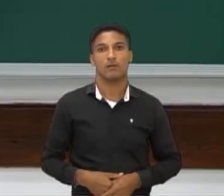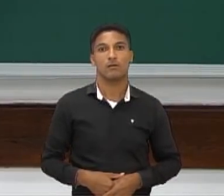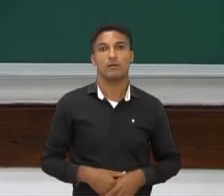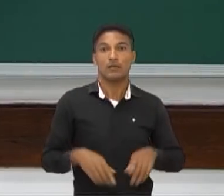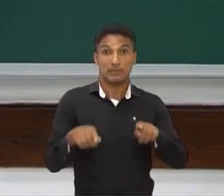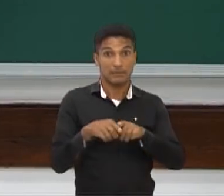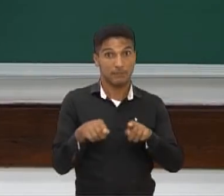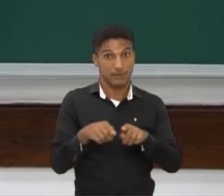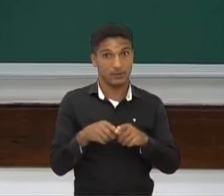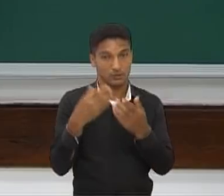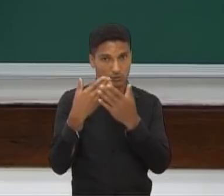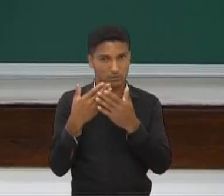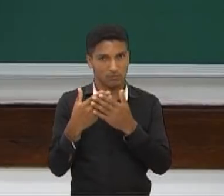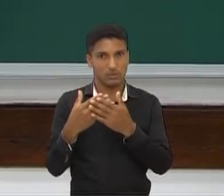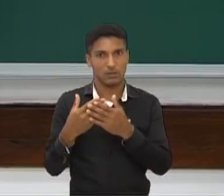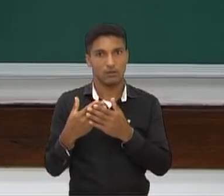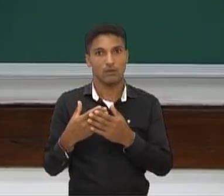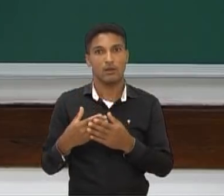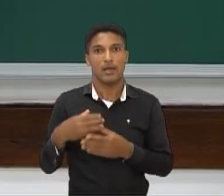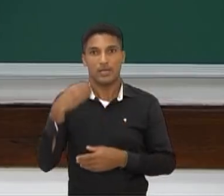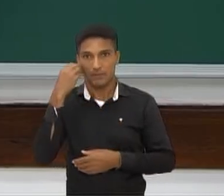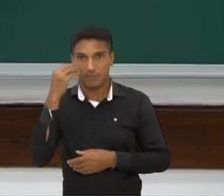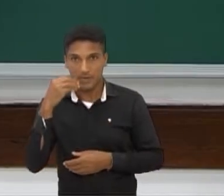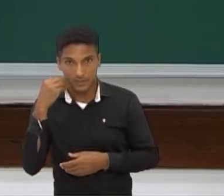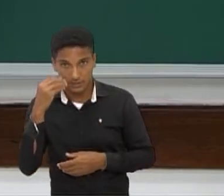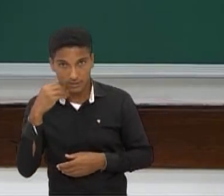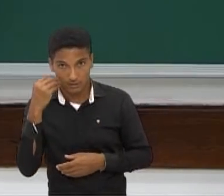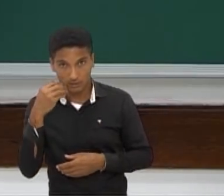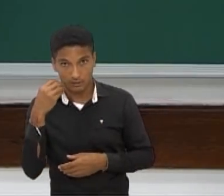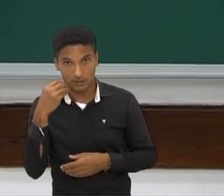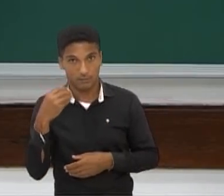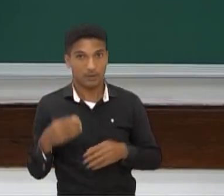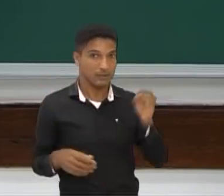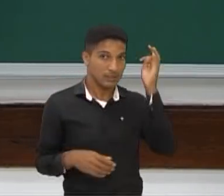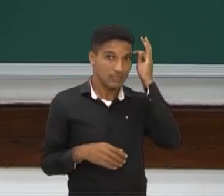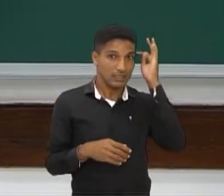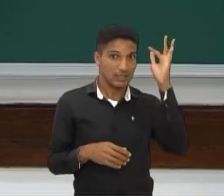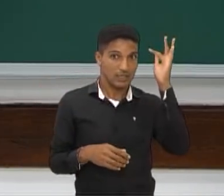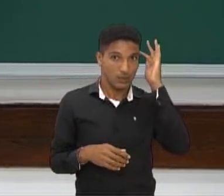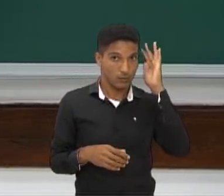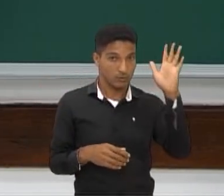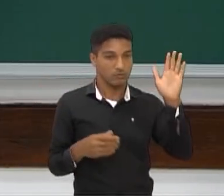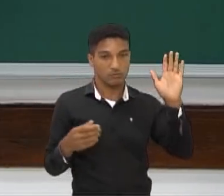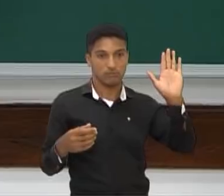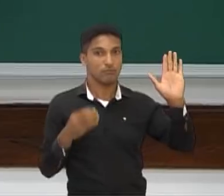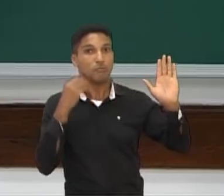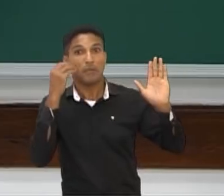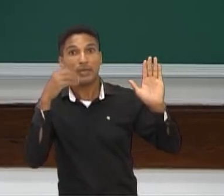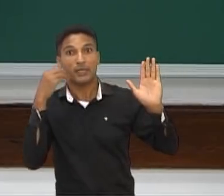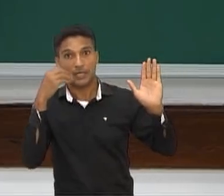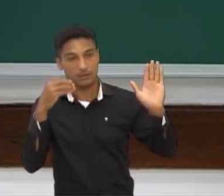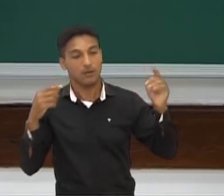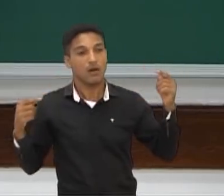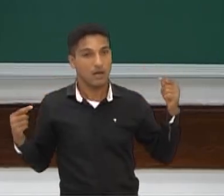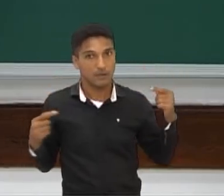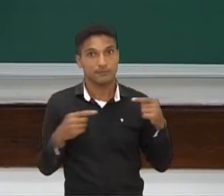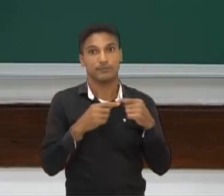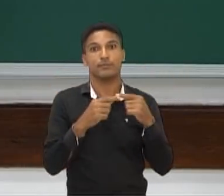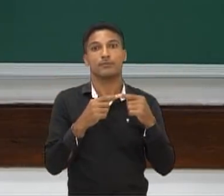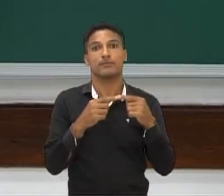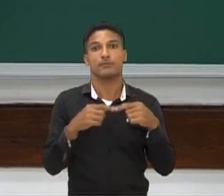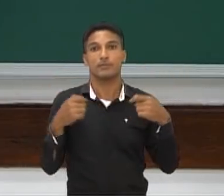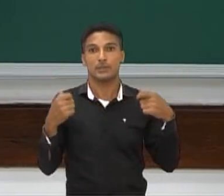para propor as suas teorias, e depois dos filósofos, nós tivemos um cientista chamado Dalton, que através de algumas